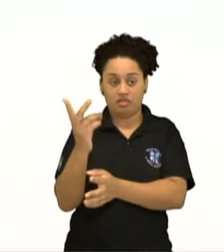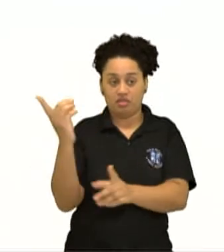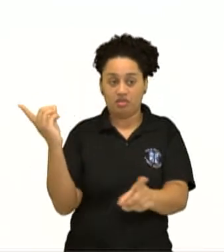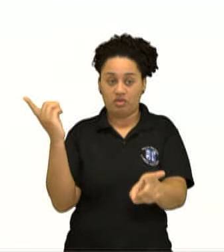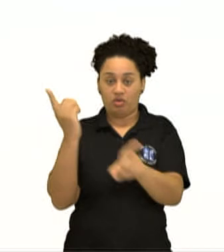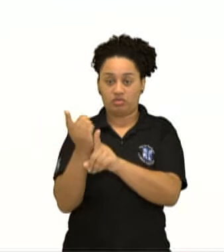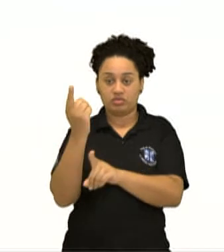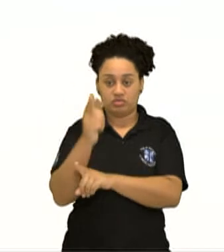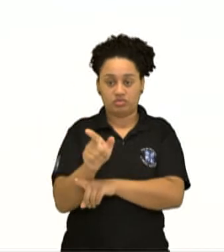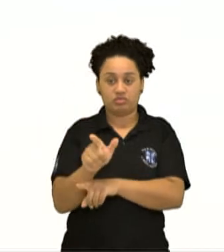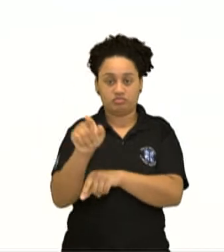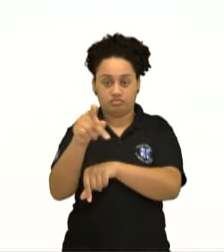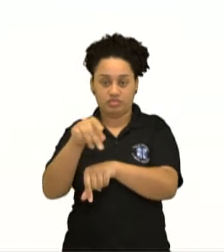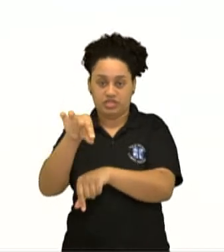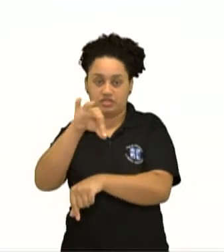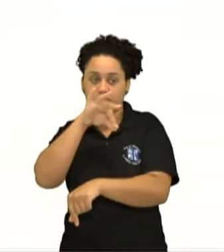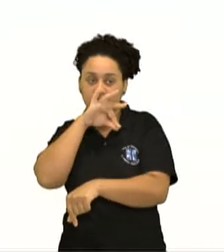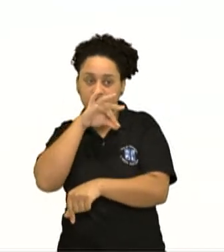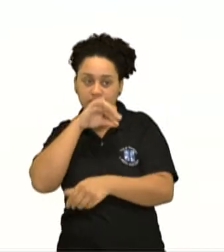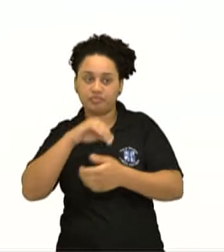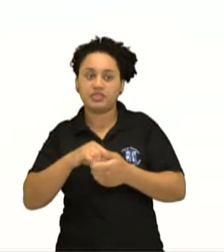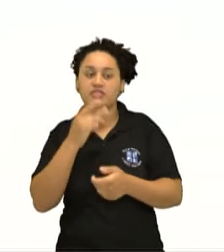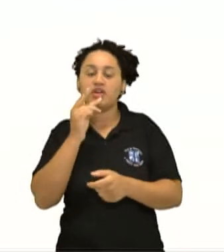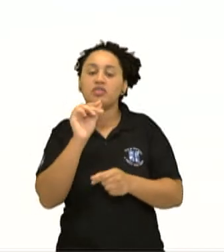O texto fala del passeio de uma